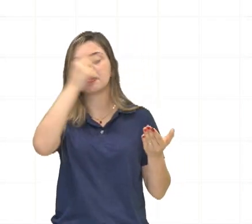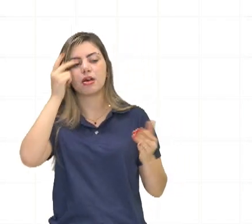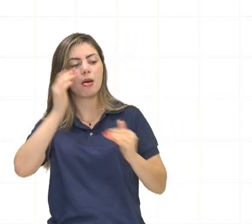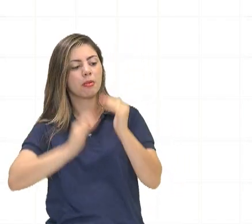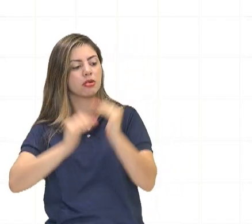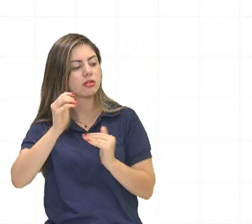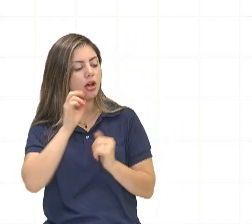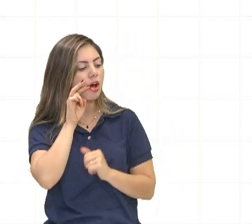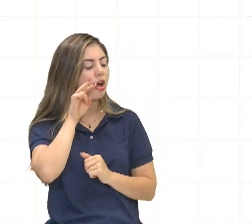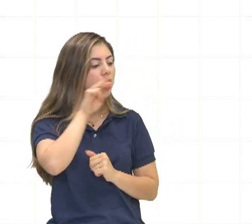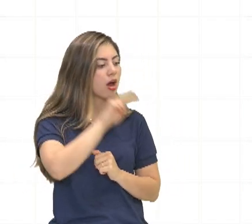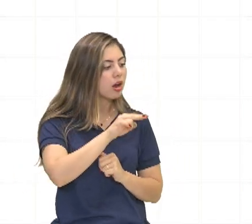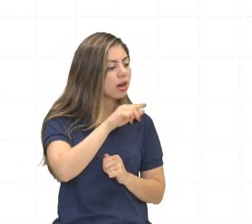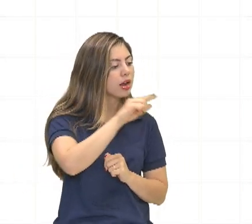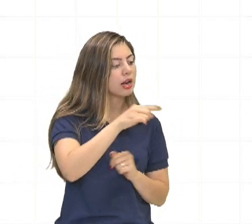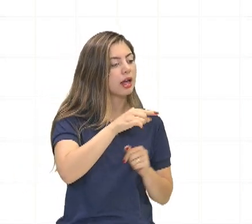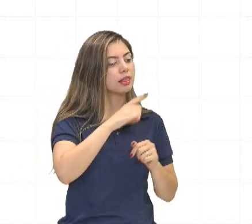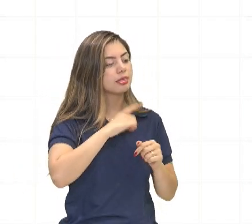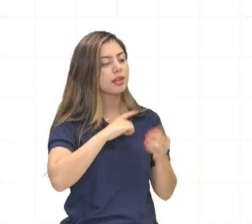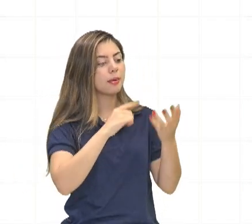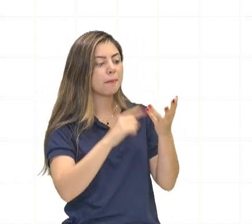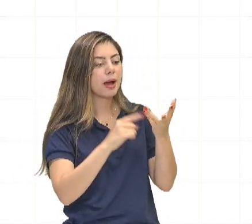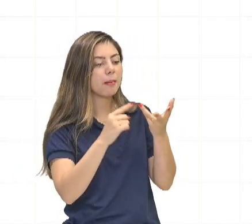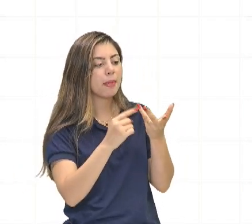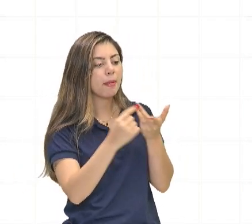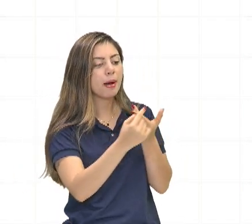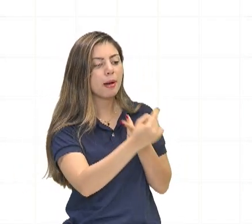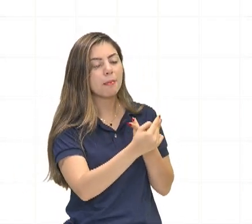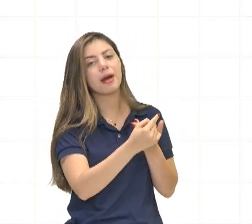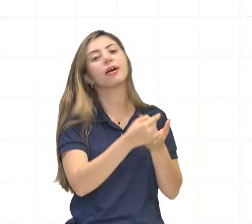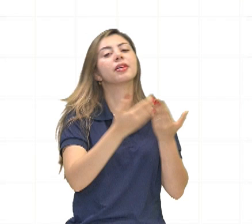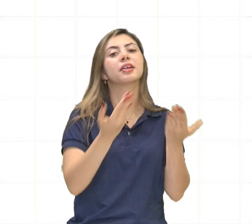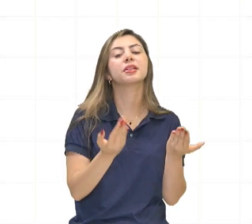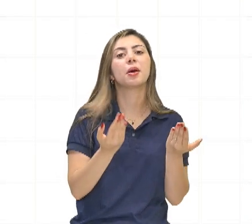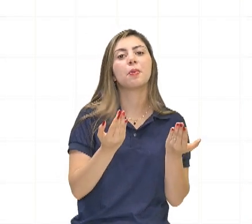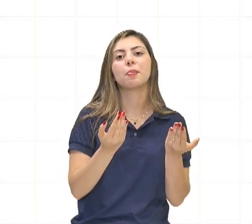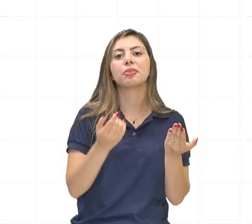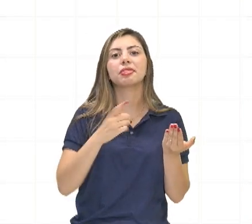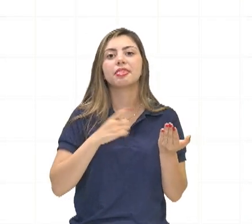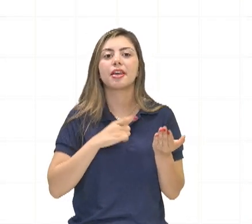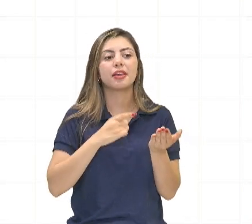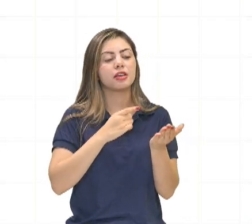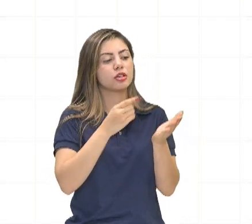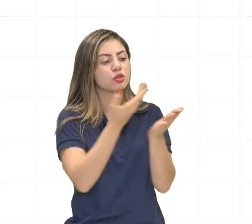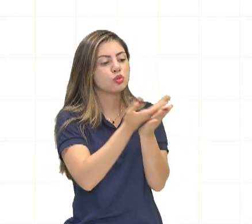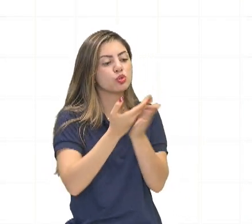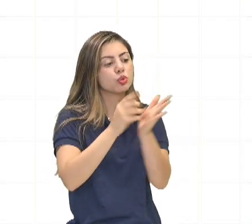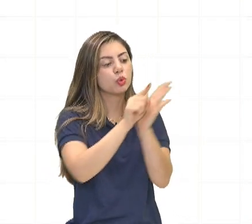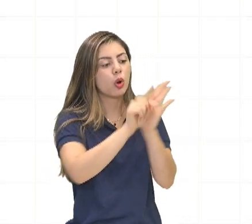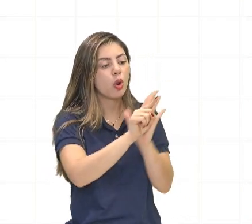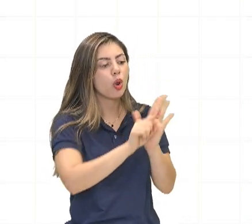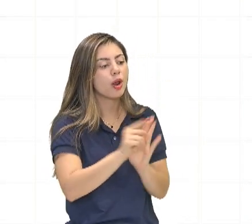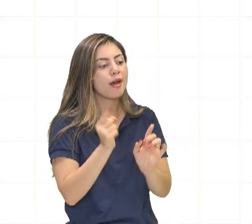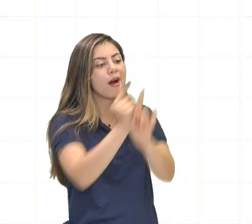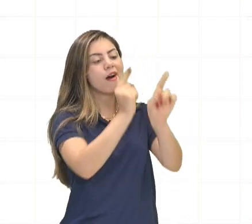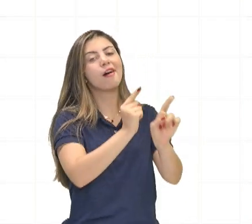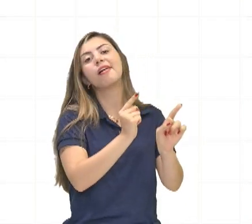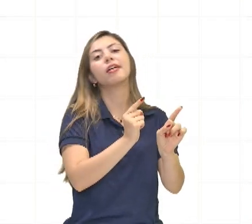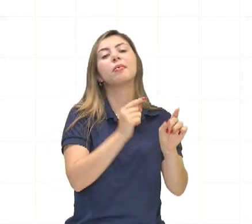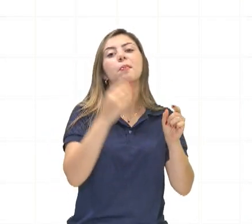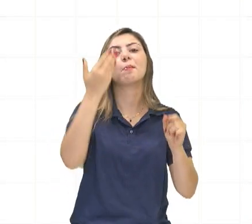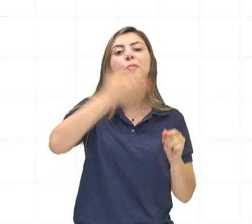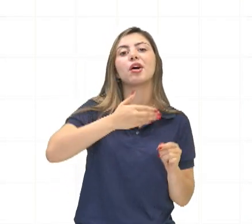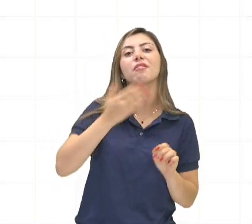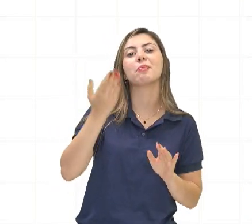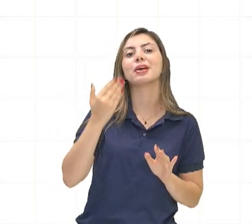dessas evidências deixadas pelas pessoas nas suas pesquisas. Esses vestígios, eles recebem